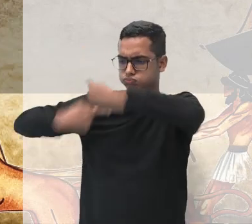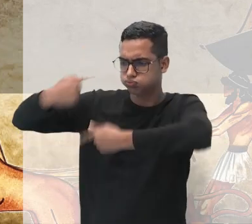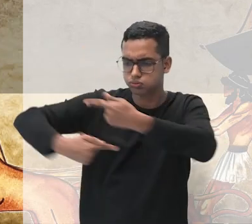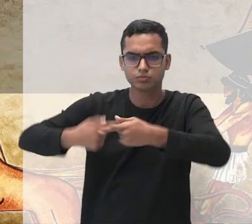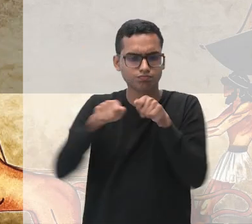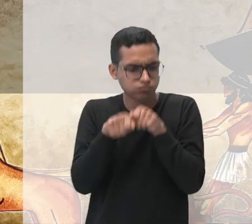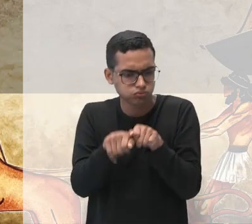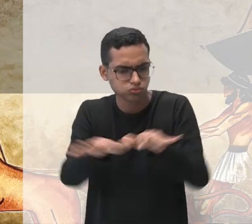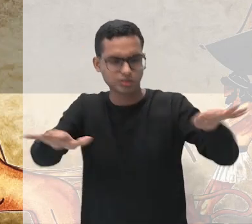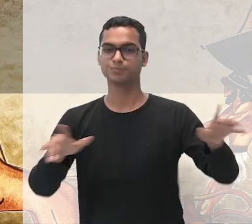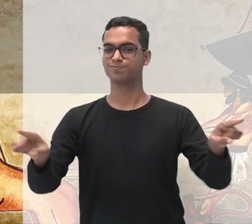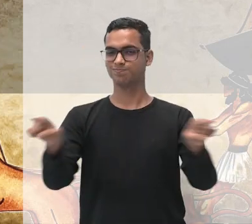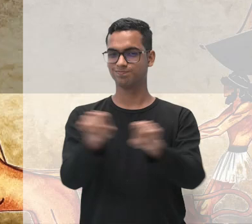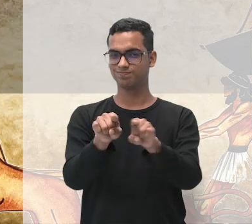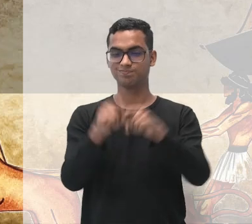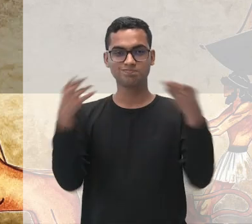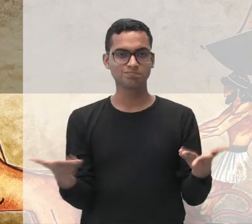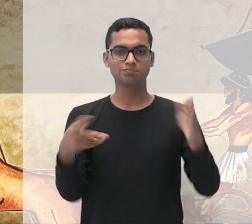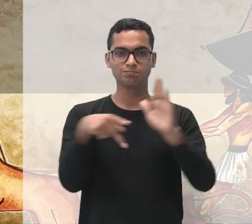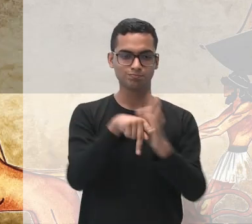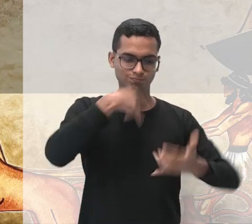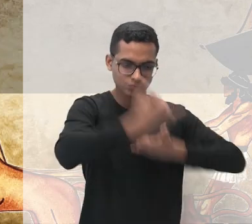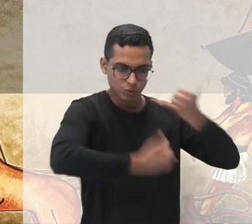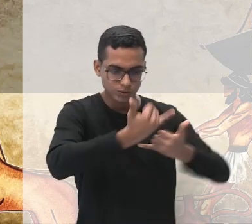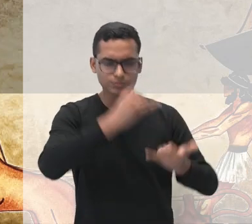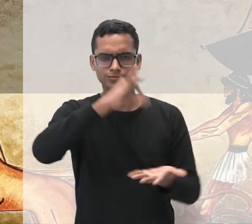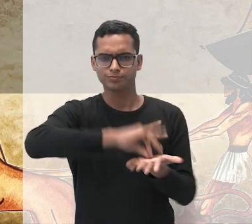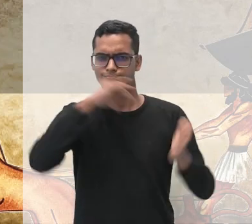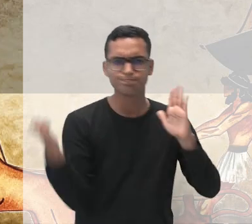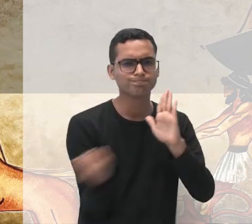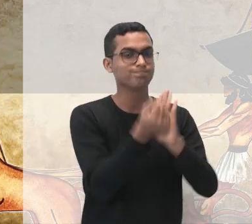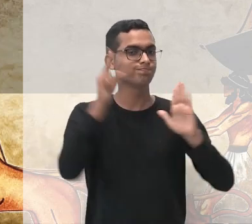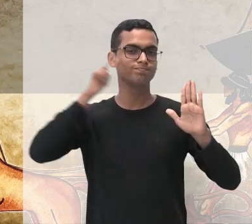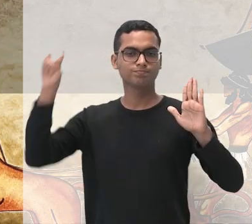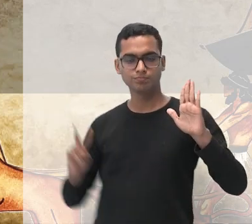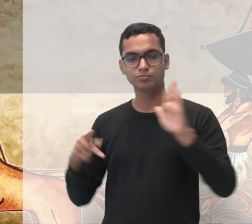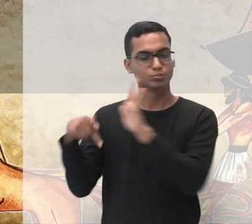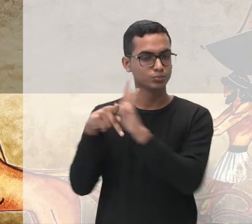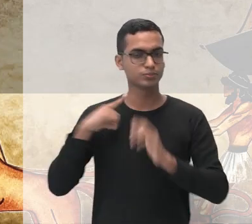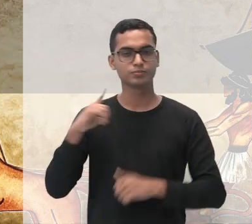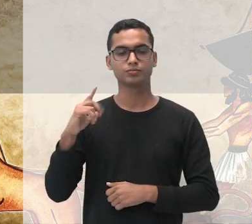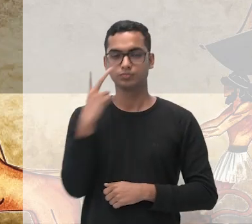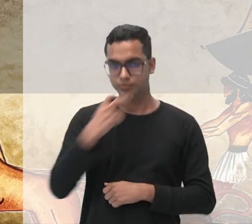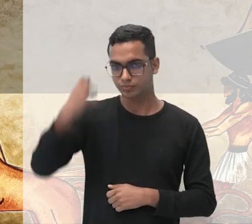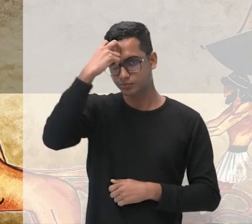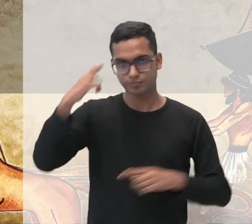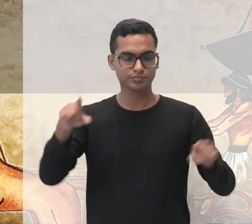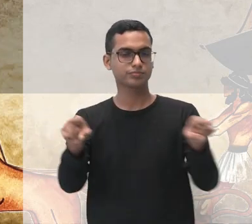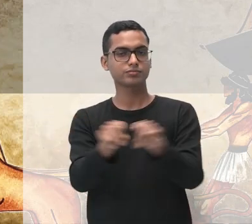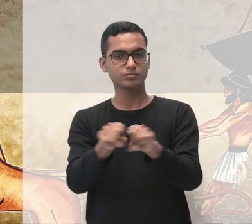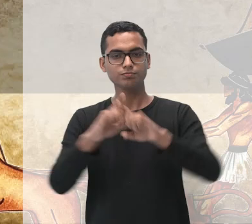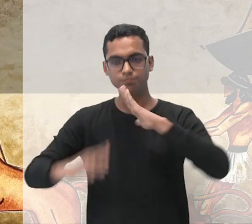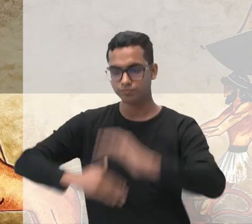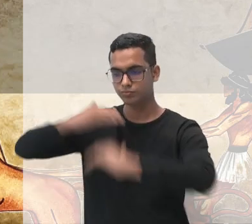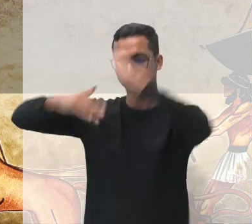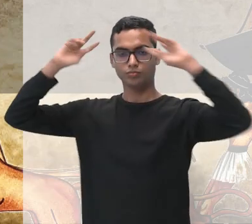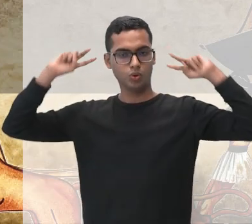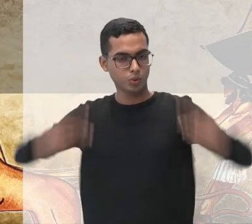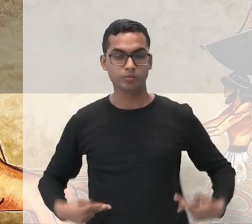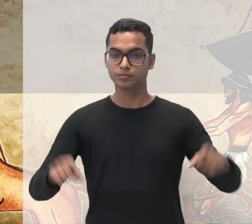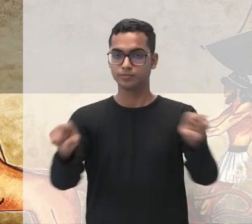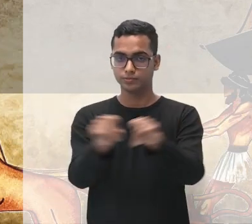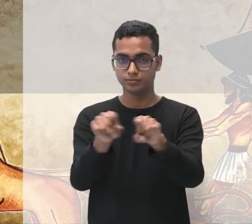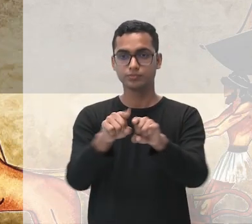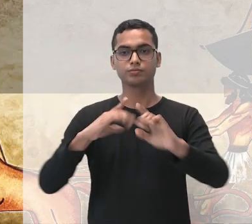adiante, né? Então o jogo, ele tem uma grande importância na nossa cultura, na nossa evolução e